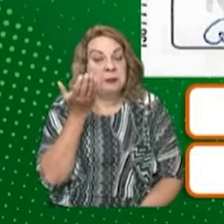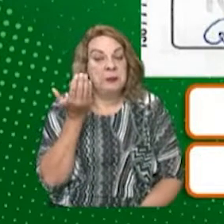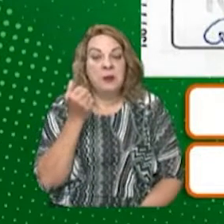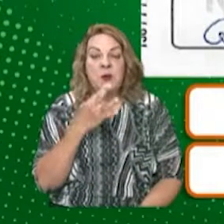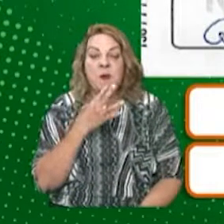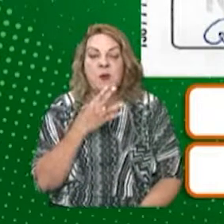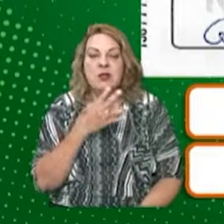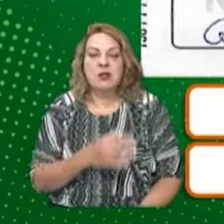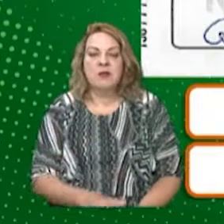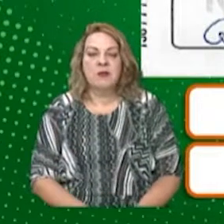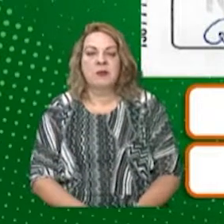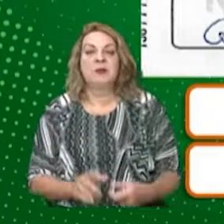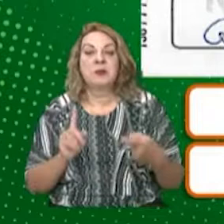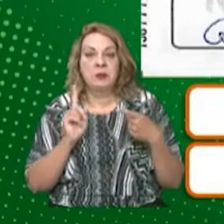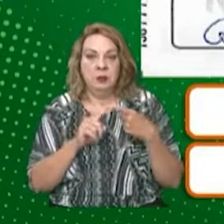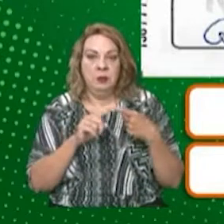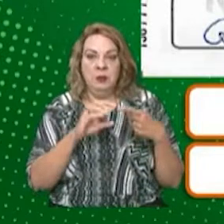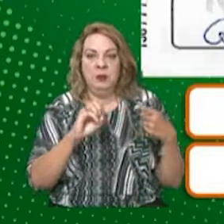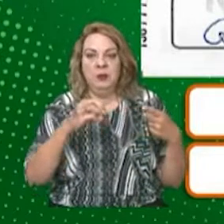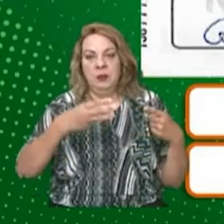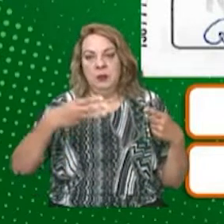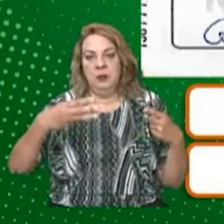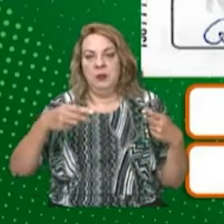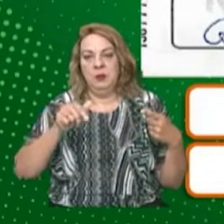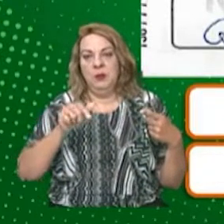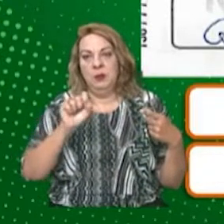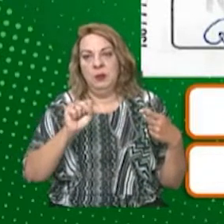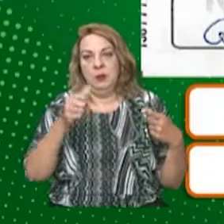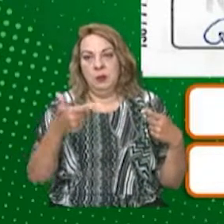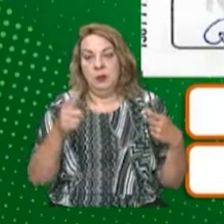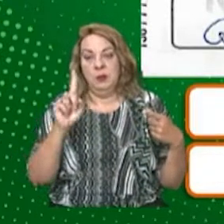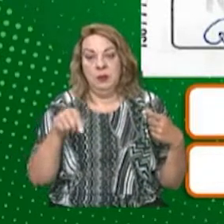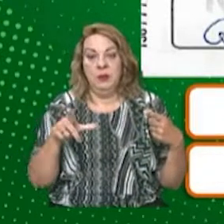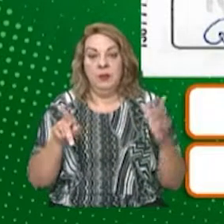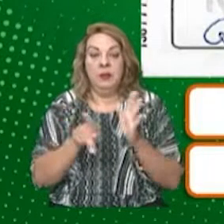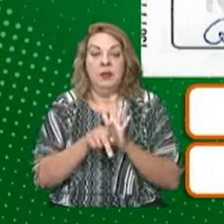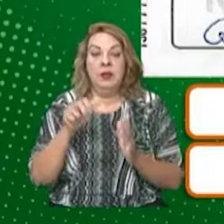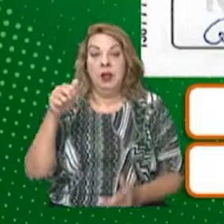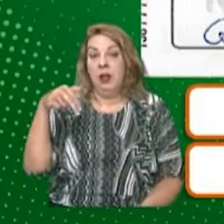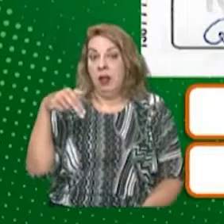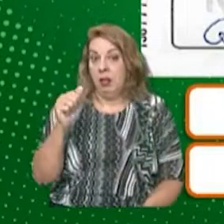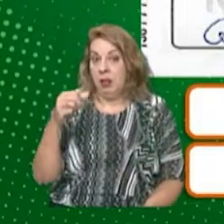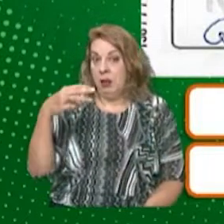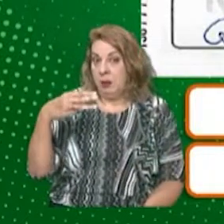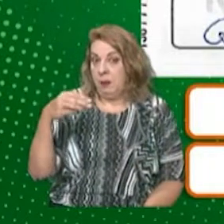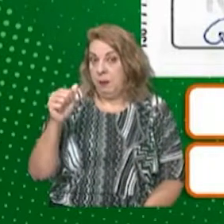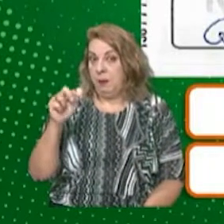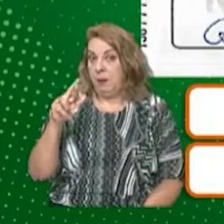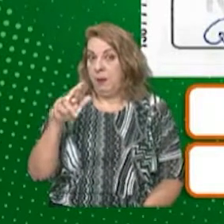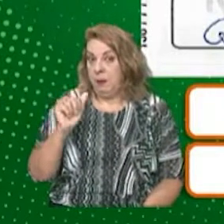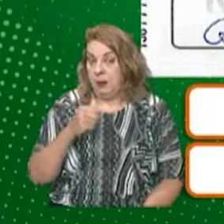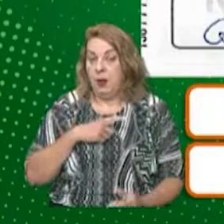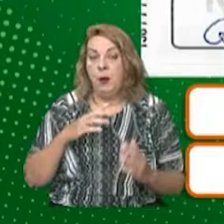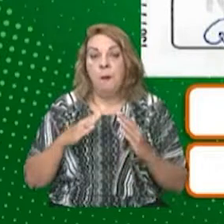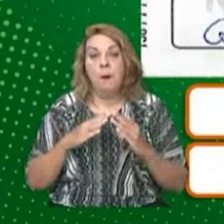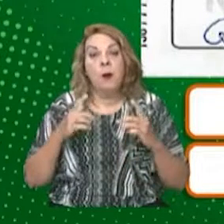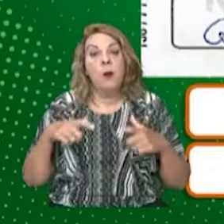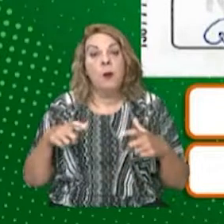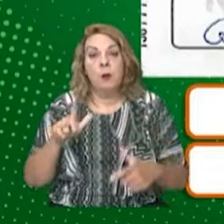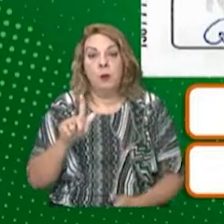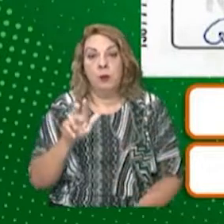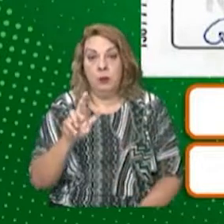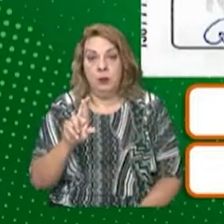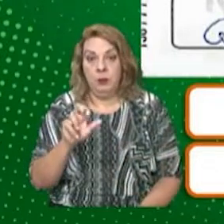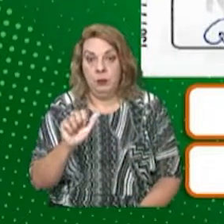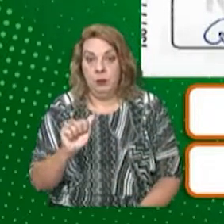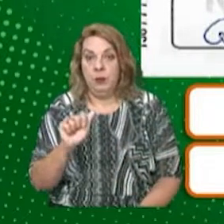vamos. Primeiro título que eu anuncio aqui é o 033782. Pertence a Ana Maria, tá? Moradora do Grajeiru. Adquiriu com a Marinalva